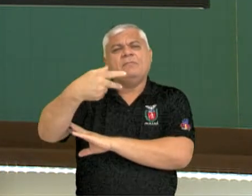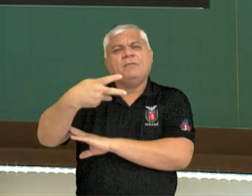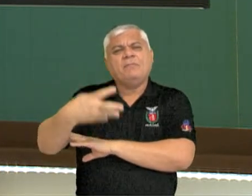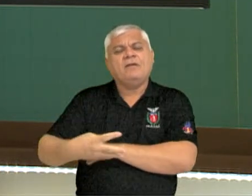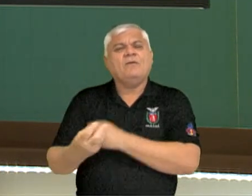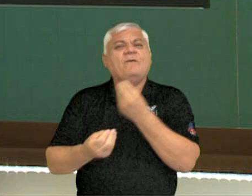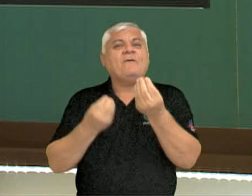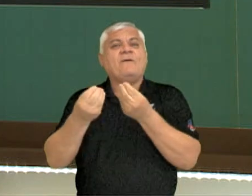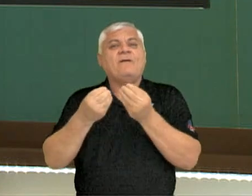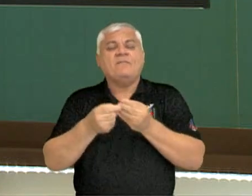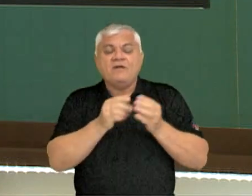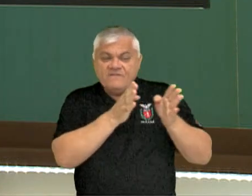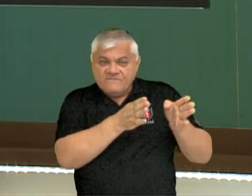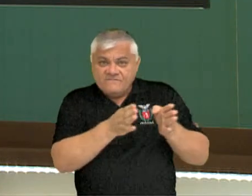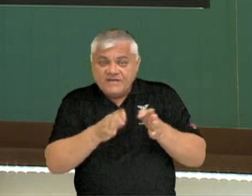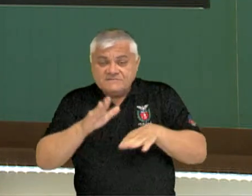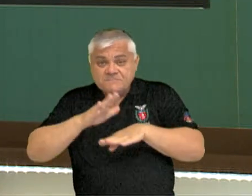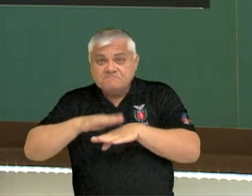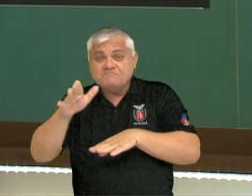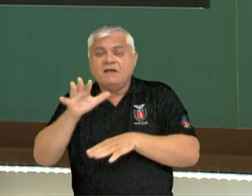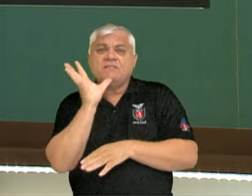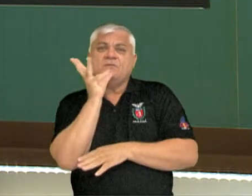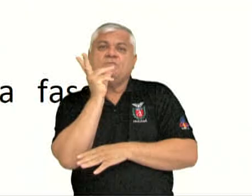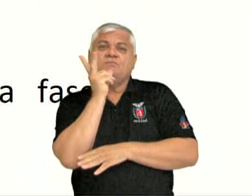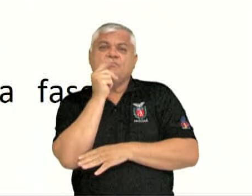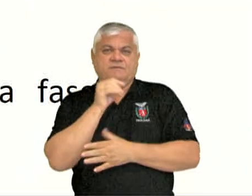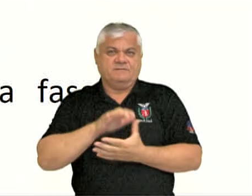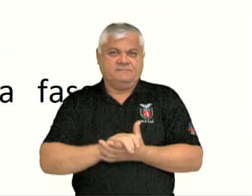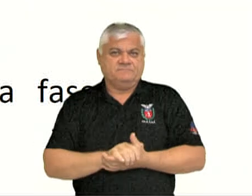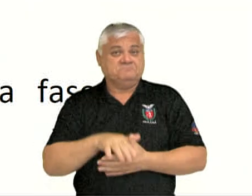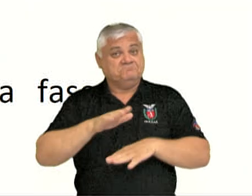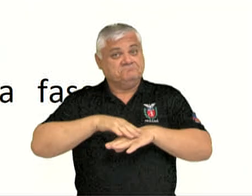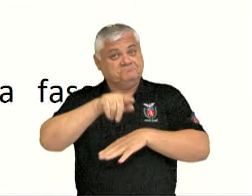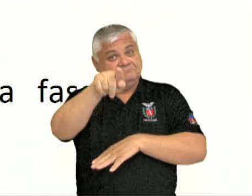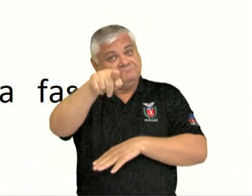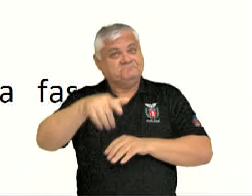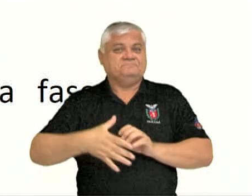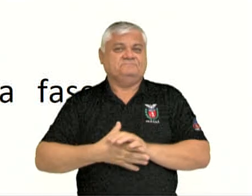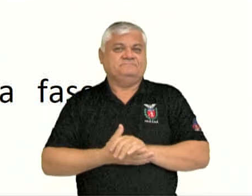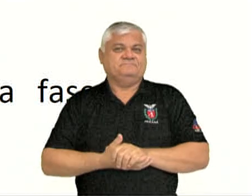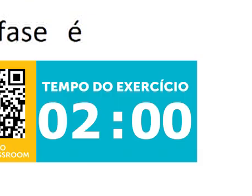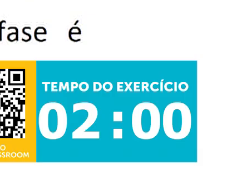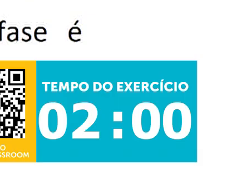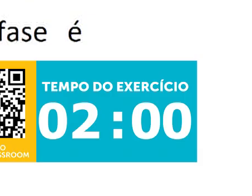é a fase que é considerada mais duradoura? Agora é com vocês.